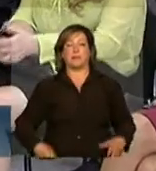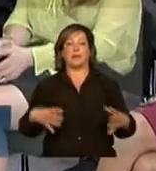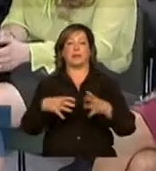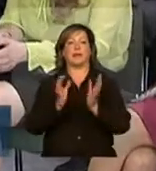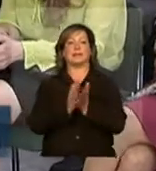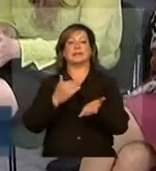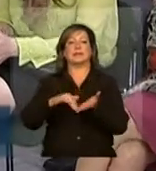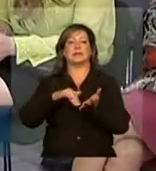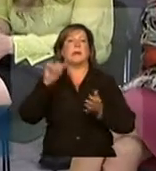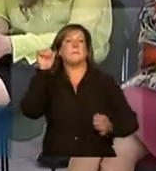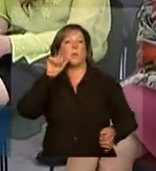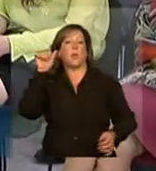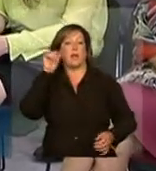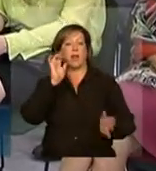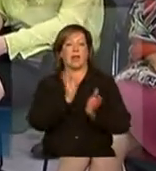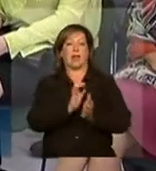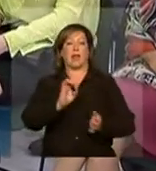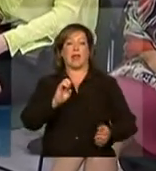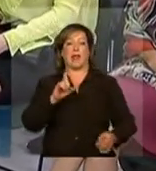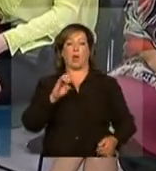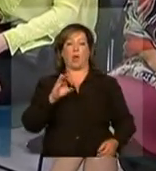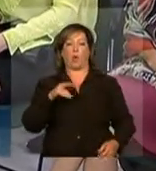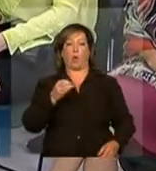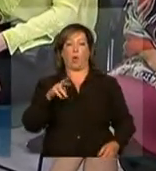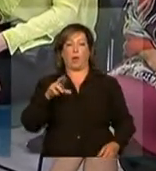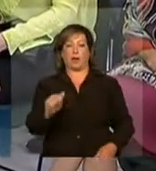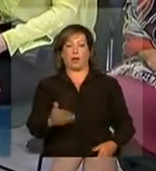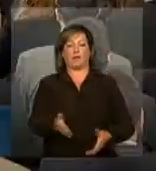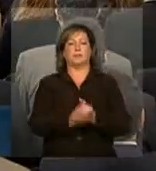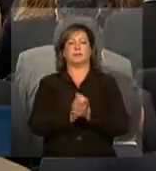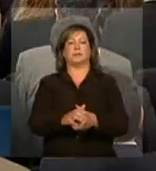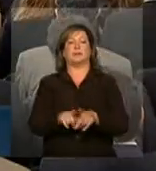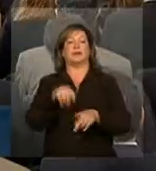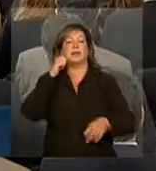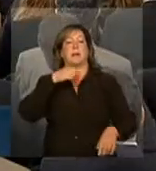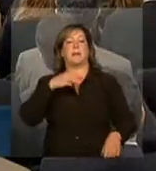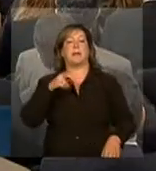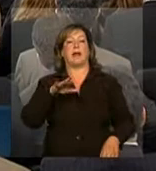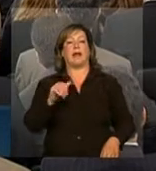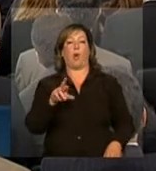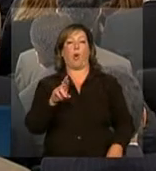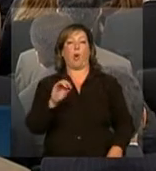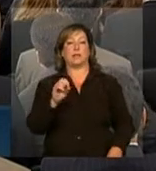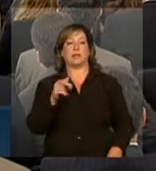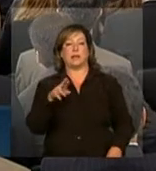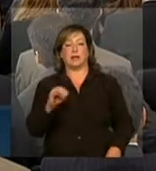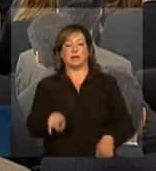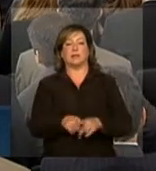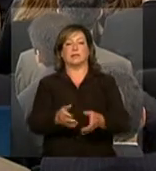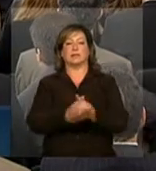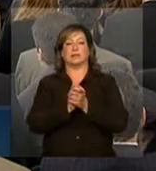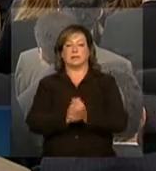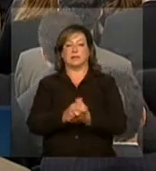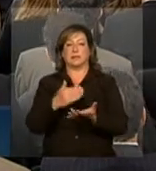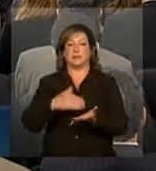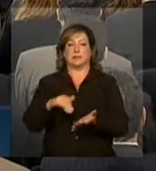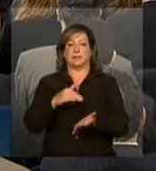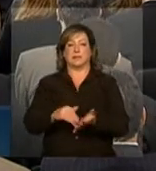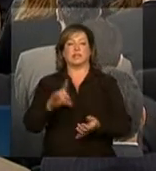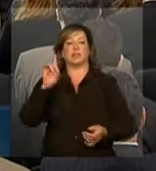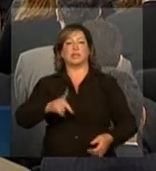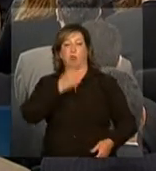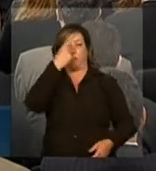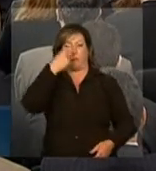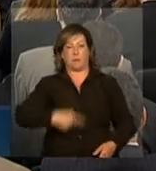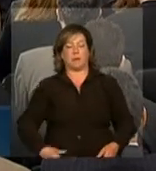nossa ministra da Secretaria de Políticas para as Mulheres, ministra Maria do Rosário, ministra da Secretaria de Direitos Humanos